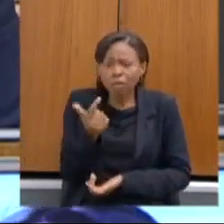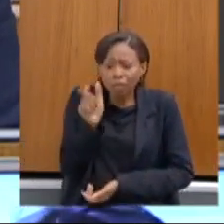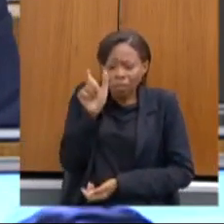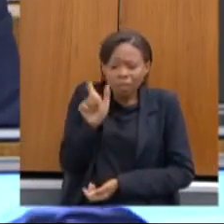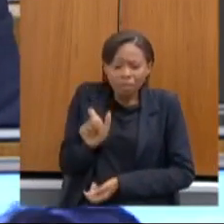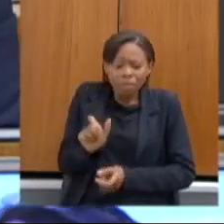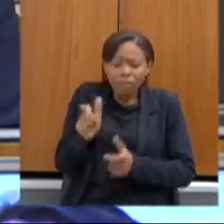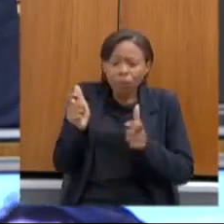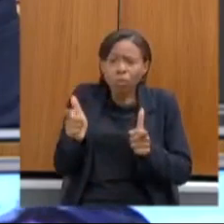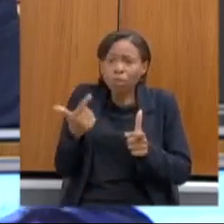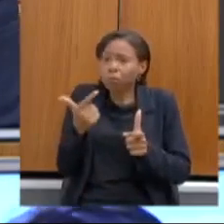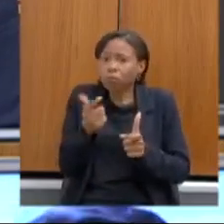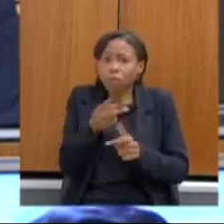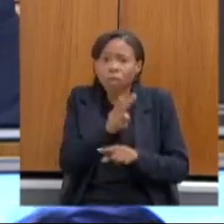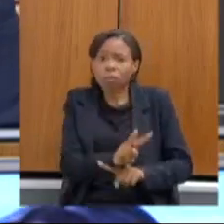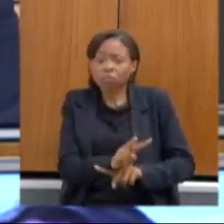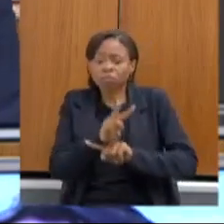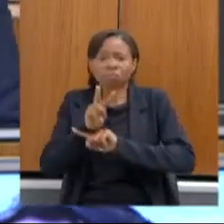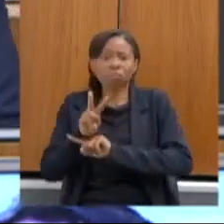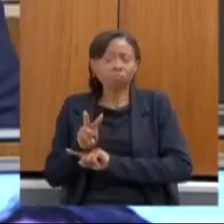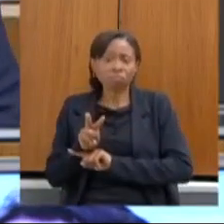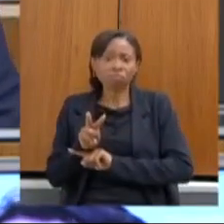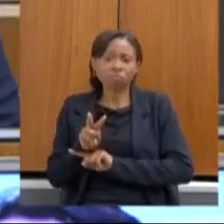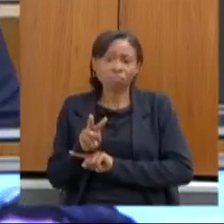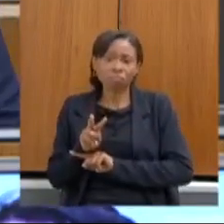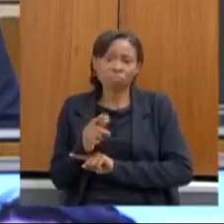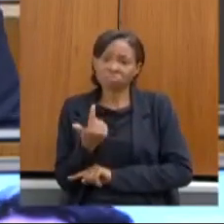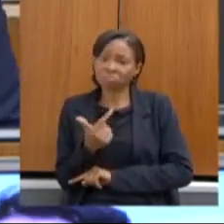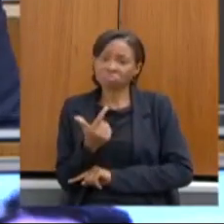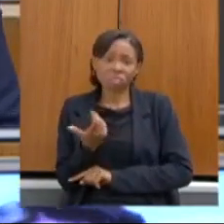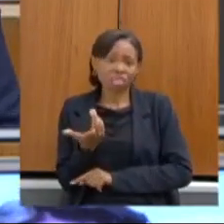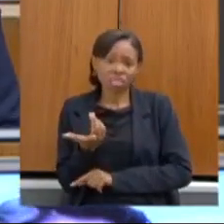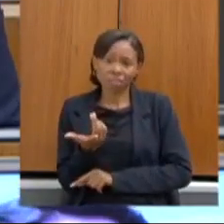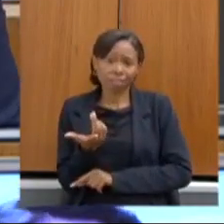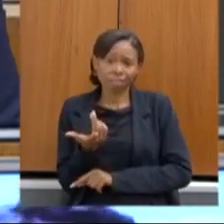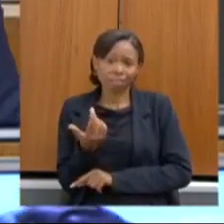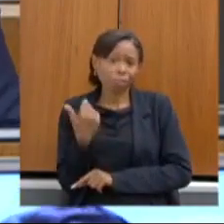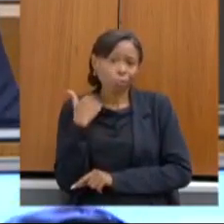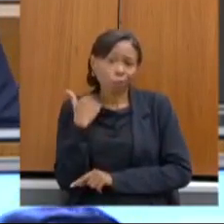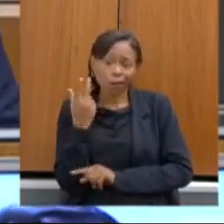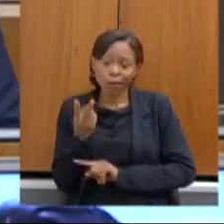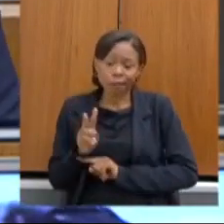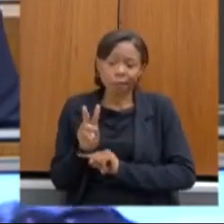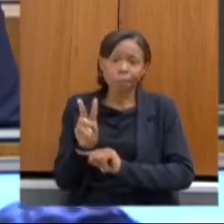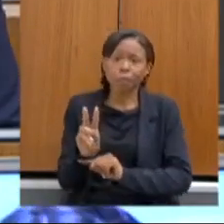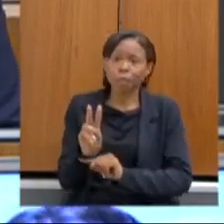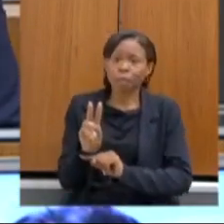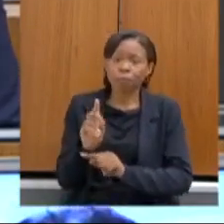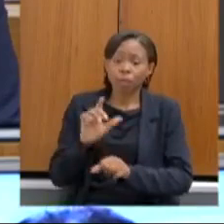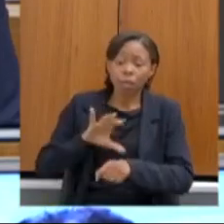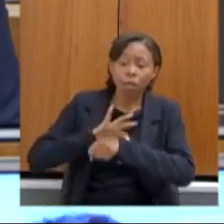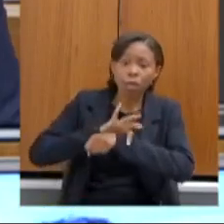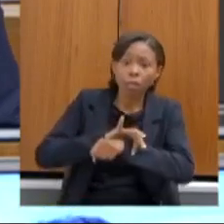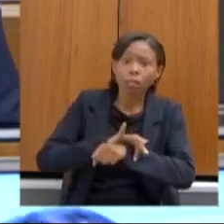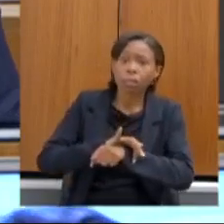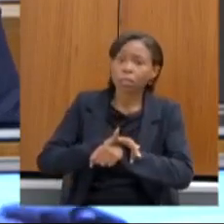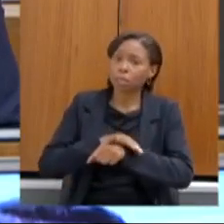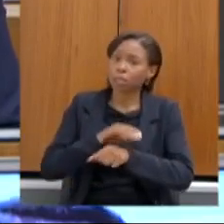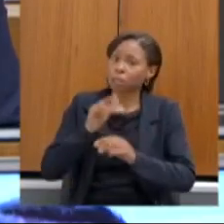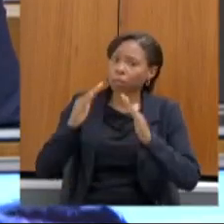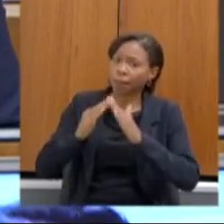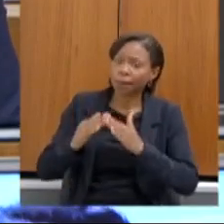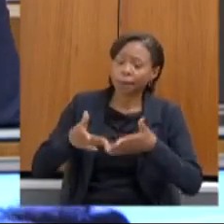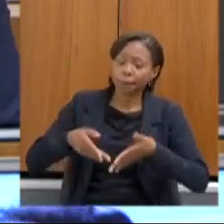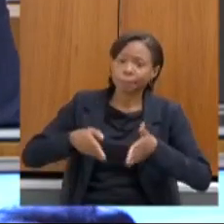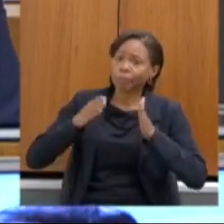acesso a hipoteca não tem acesso a linhas mais saudáveis de crédito dando como garantir o imóvel Então tudo isso